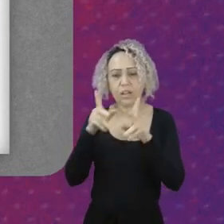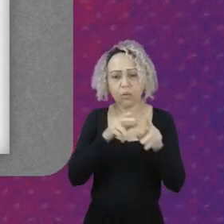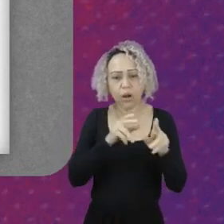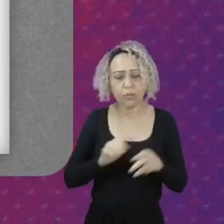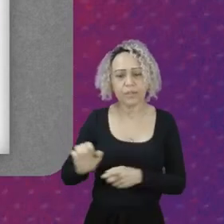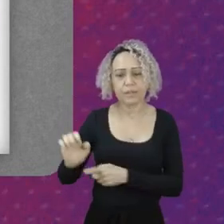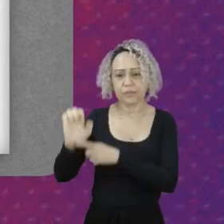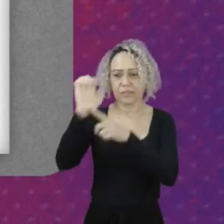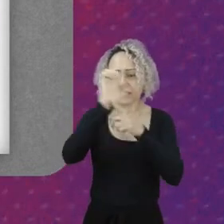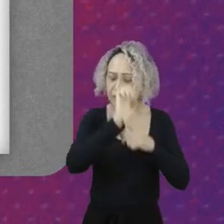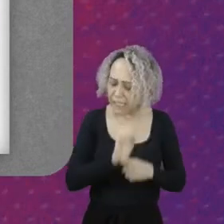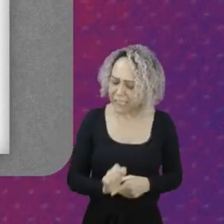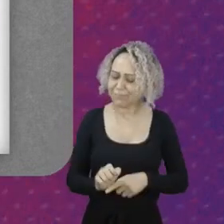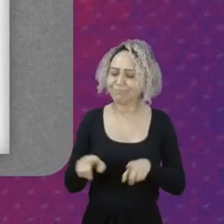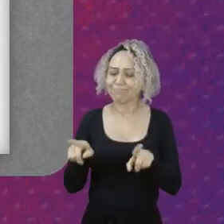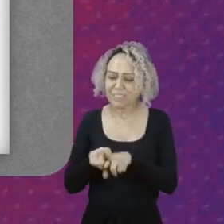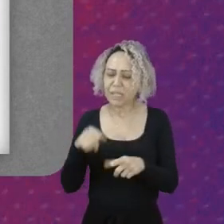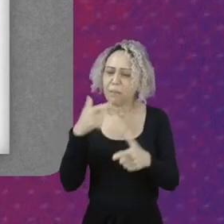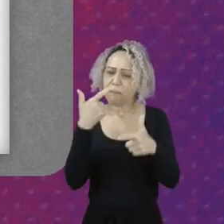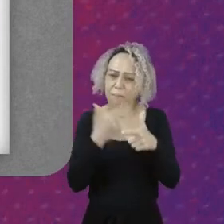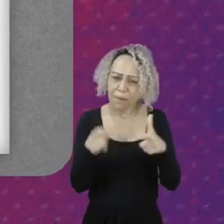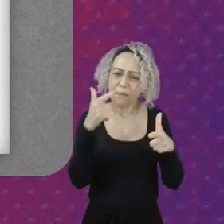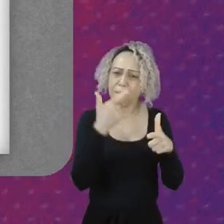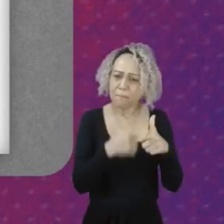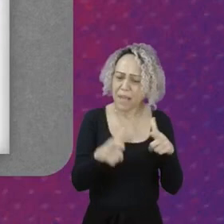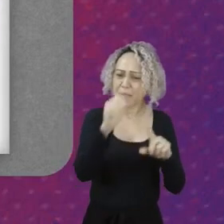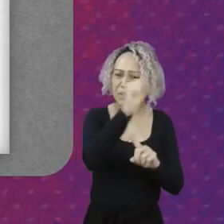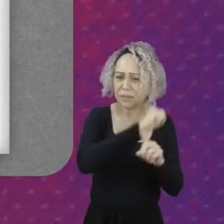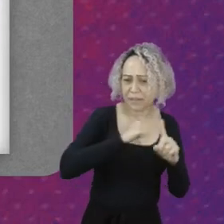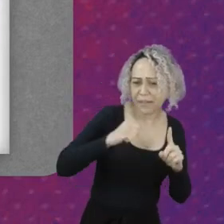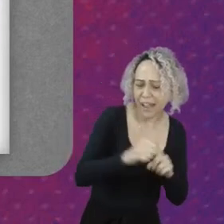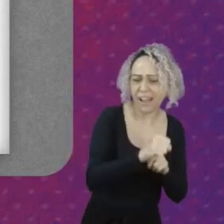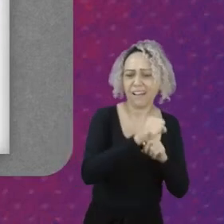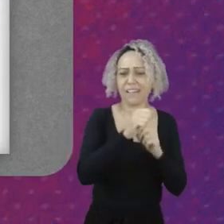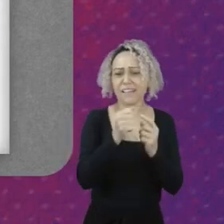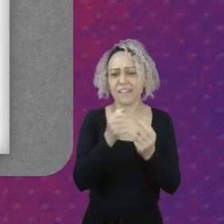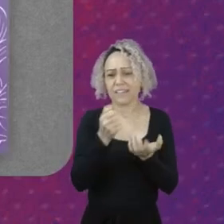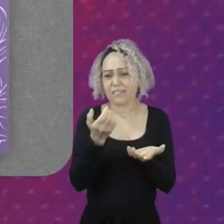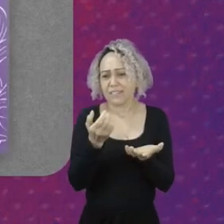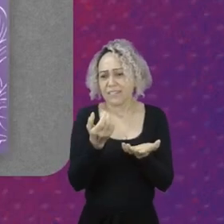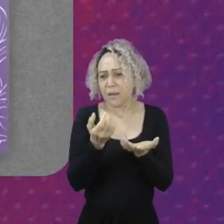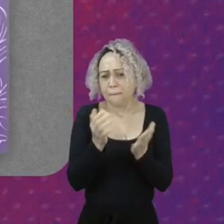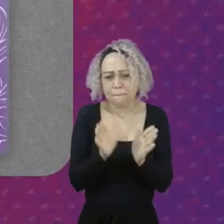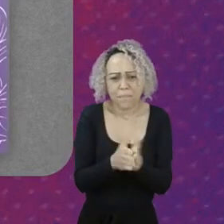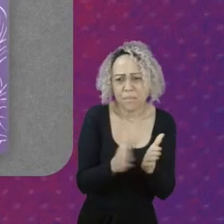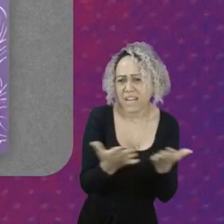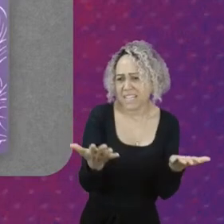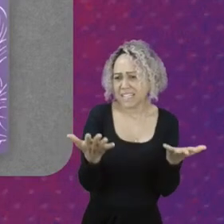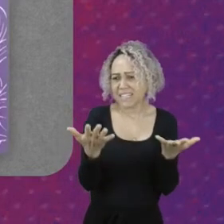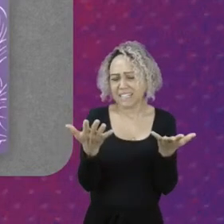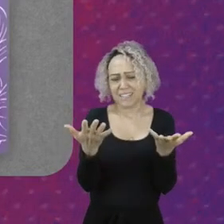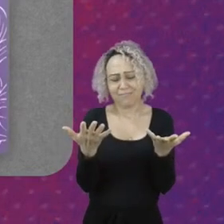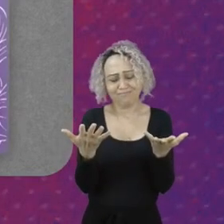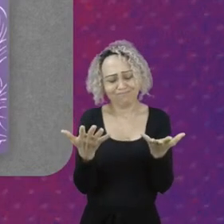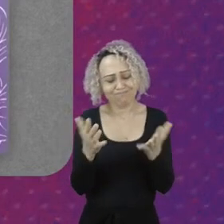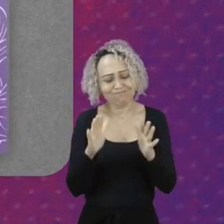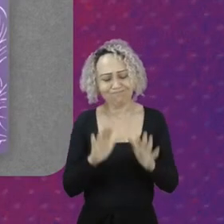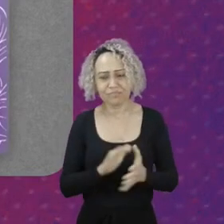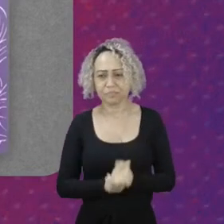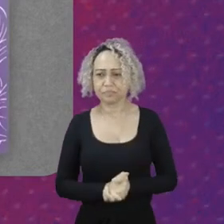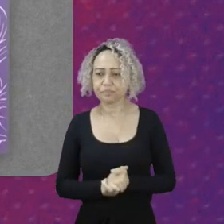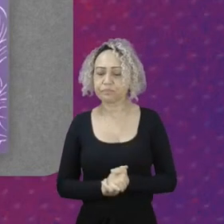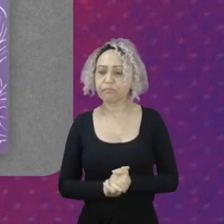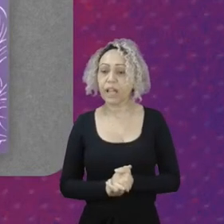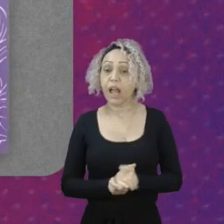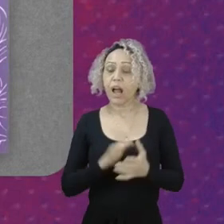muitos problemas sociais e econômicos, sobretudo para as mulheres. Hoje a gente está localizado em um outro